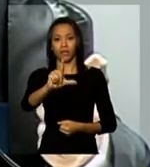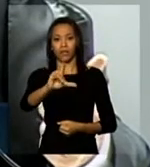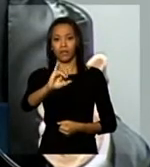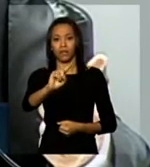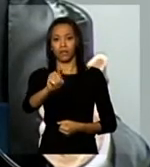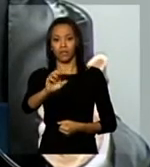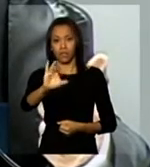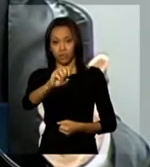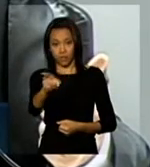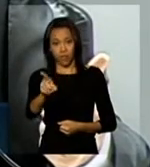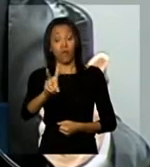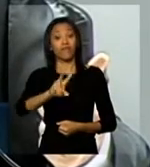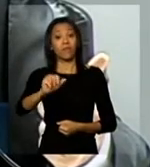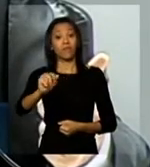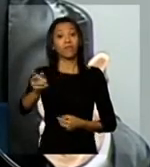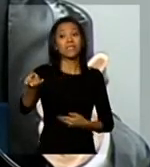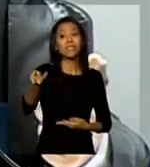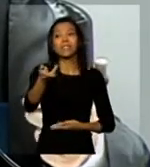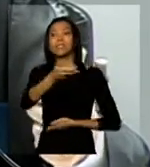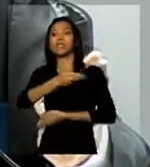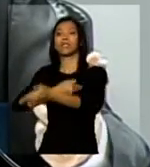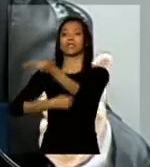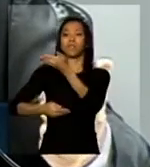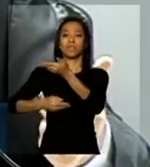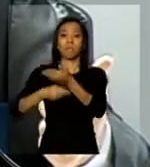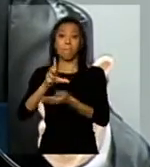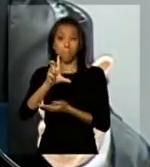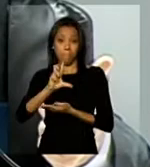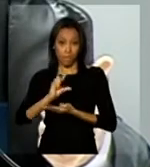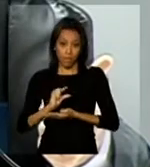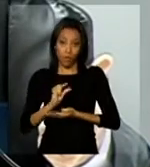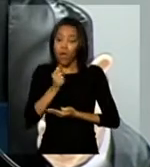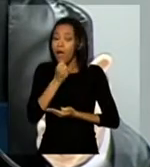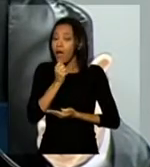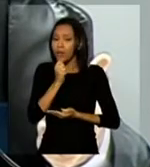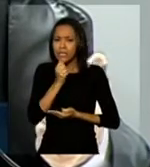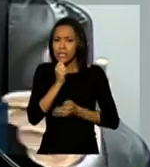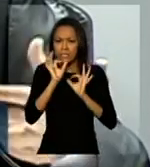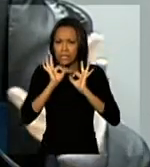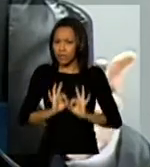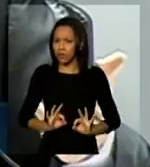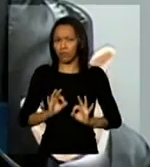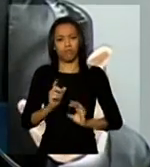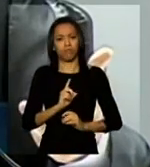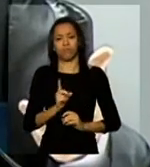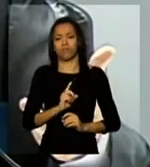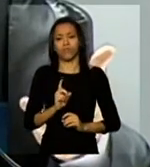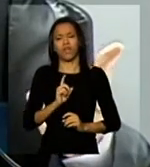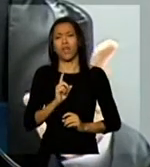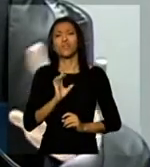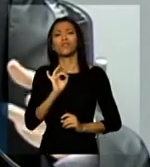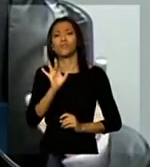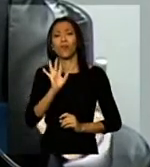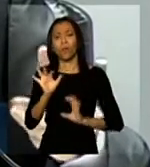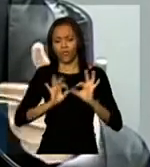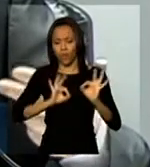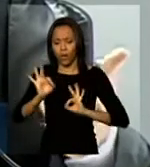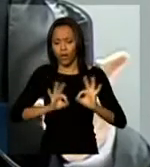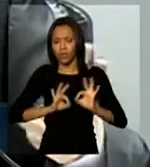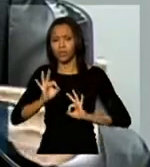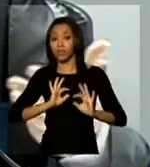transferência menor, porém, isso ainda não está definido. Em geral, a gente faz no final do ano, que